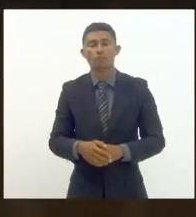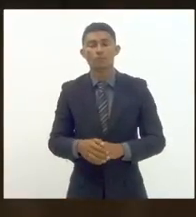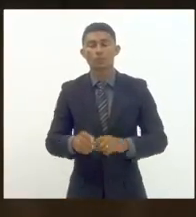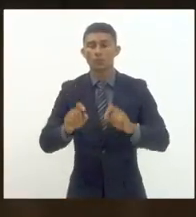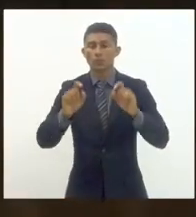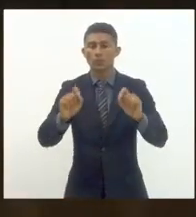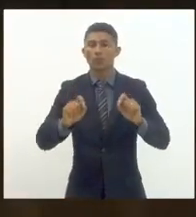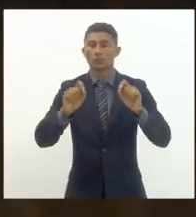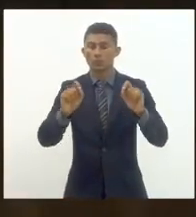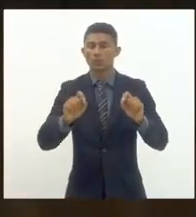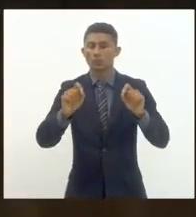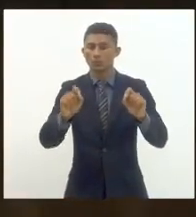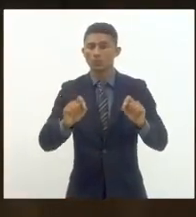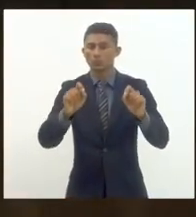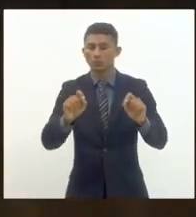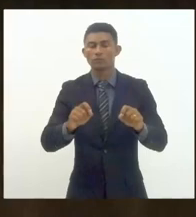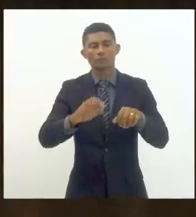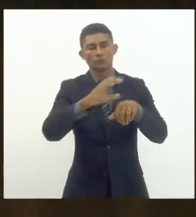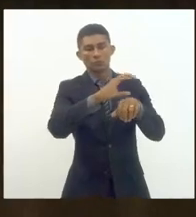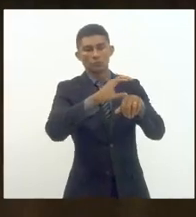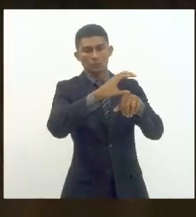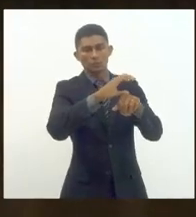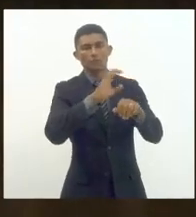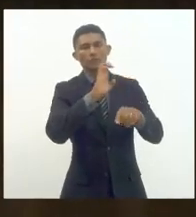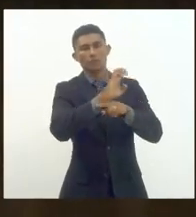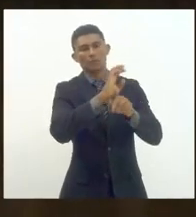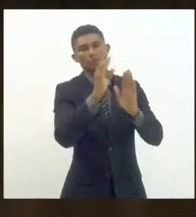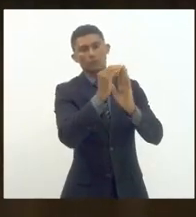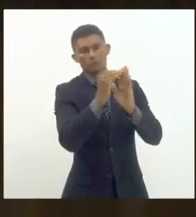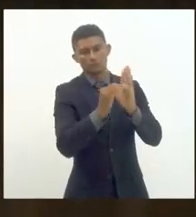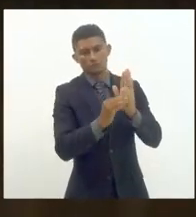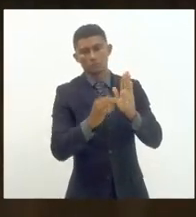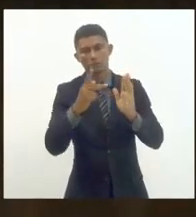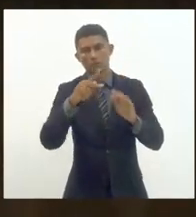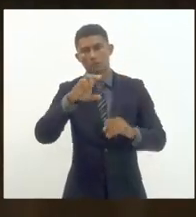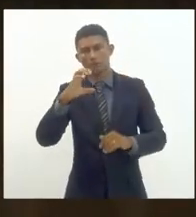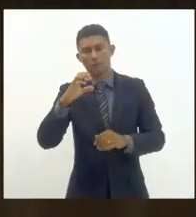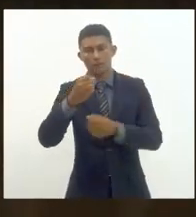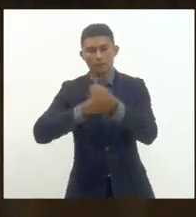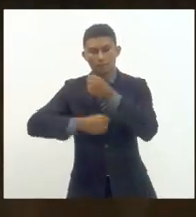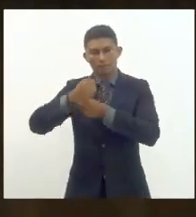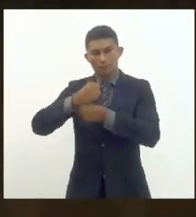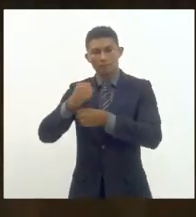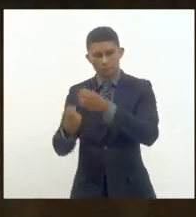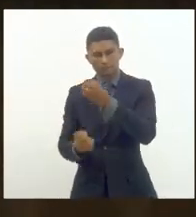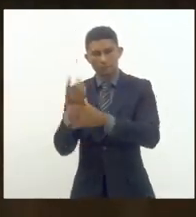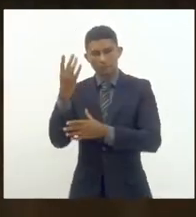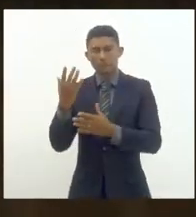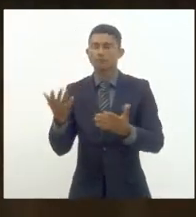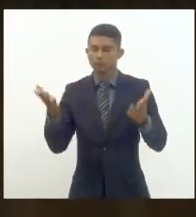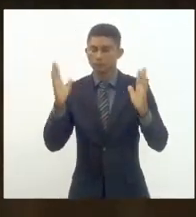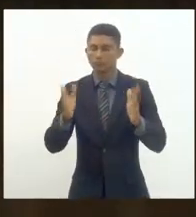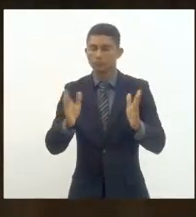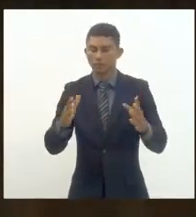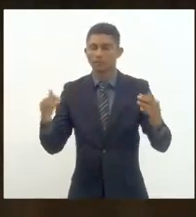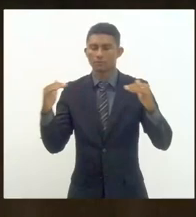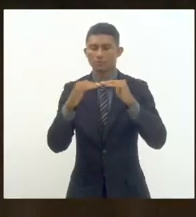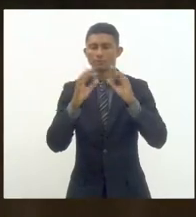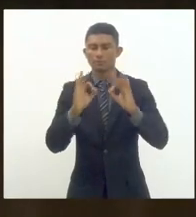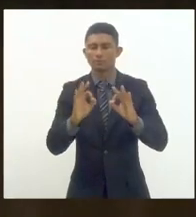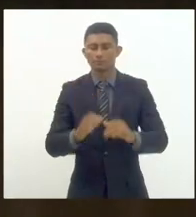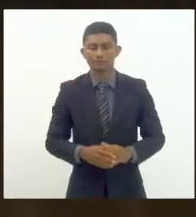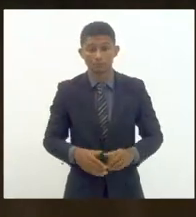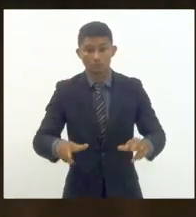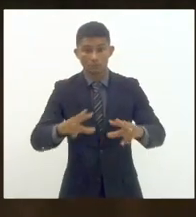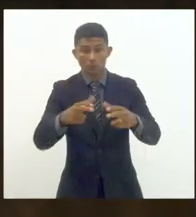lógica da Constituição do Estado, numa PEC que fizemos no ano passado, okay, que já deliberava nesse sentido. Pela